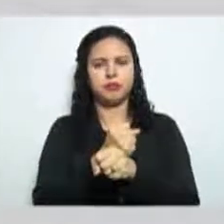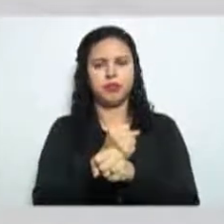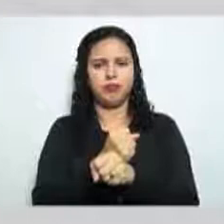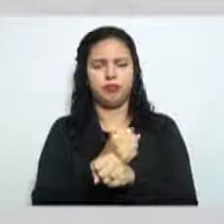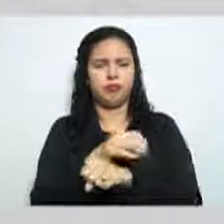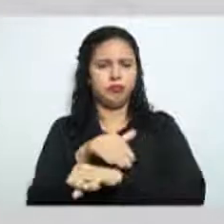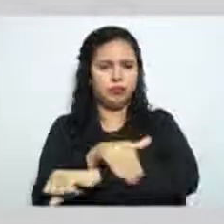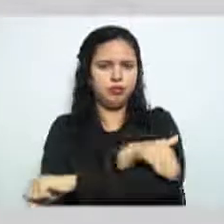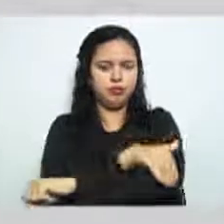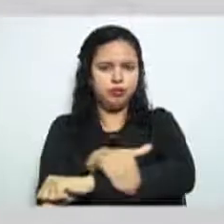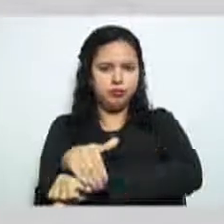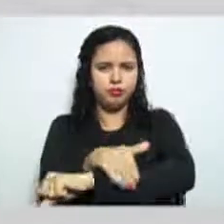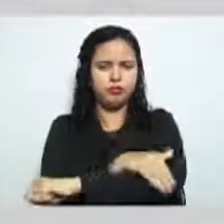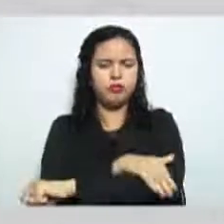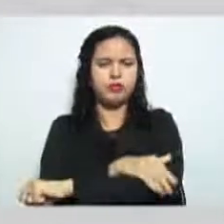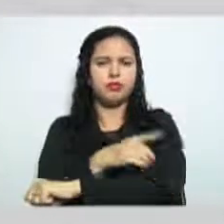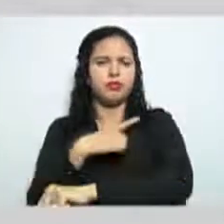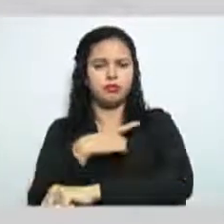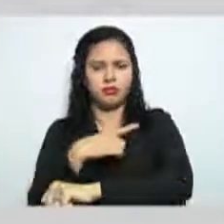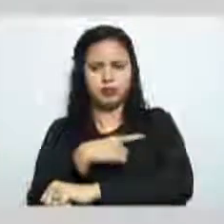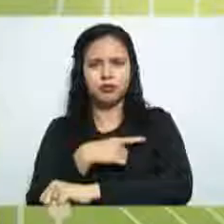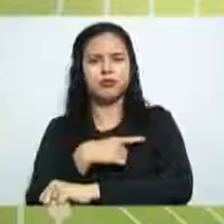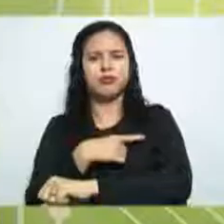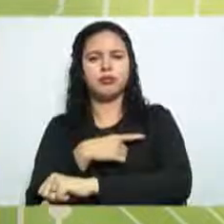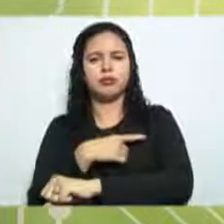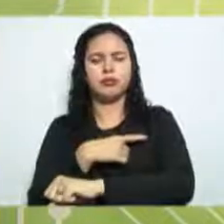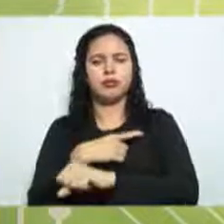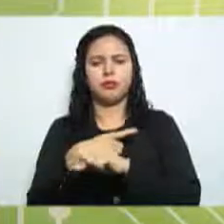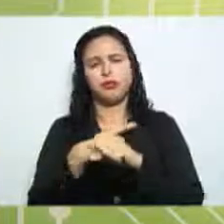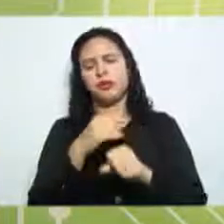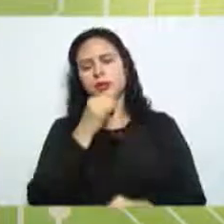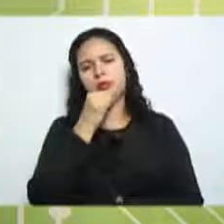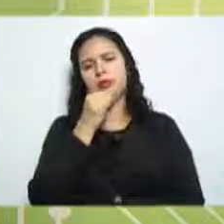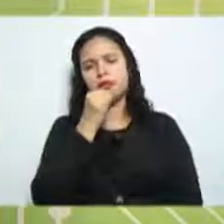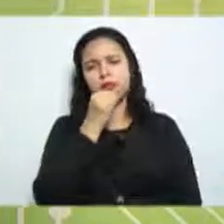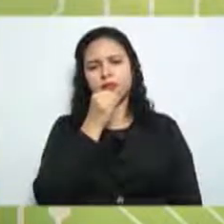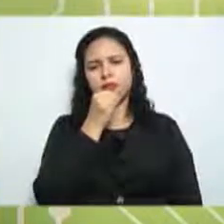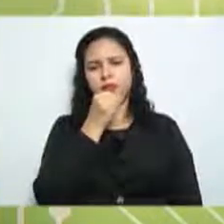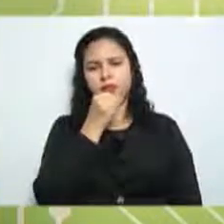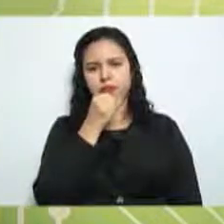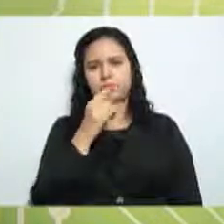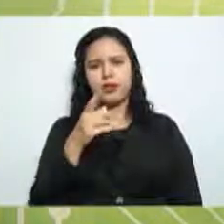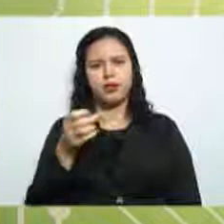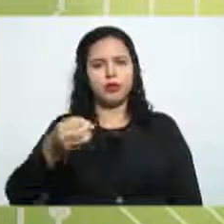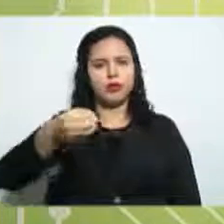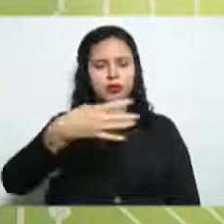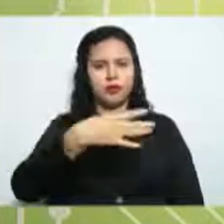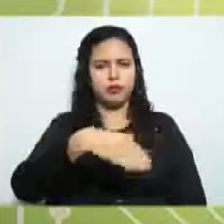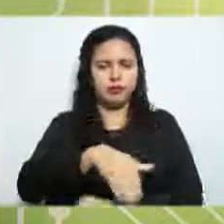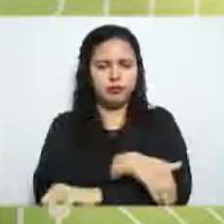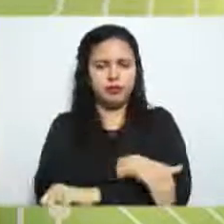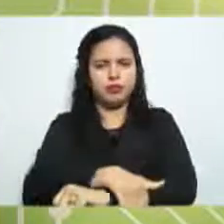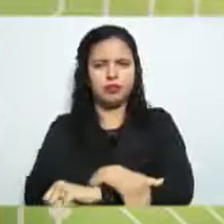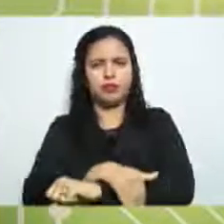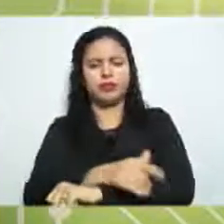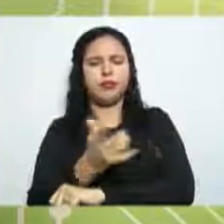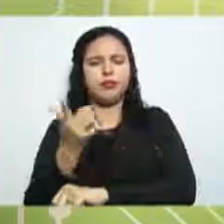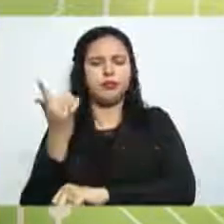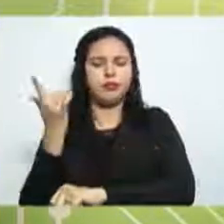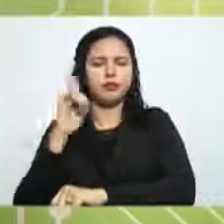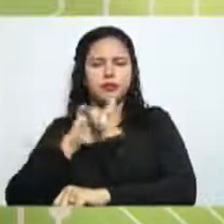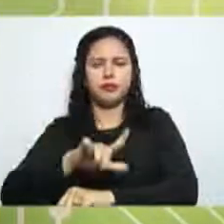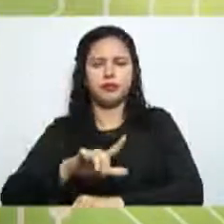vez que entra uma nova estrada a gente está ocupando um território, o estado de Rondônia abre, né, pelo meio dos seus órgãos estaduais,